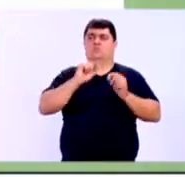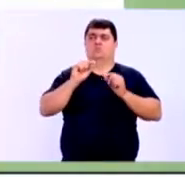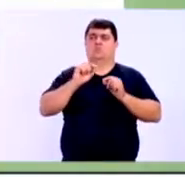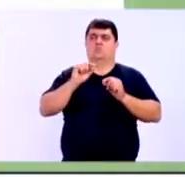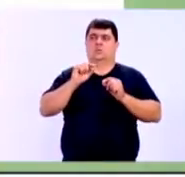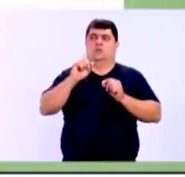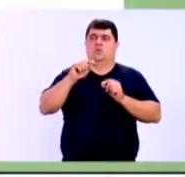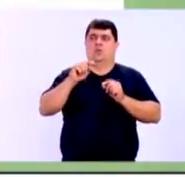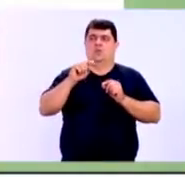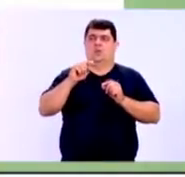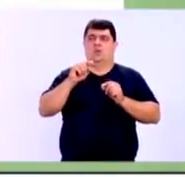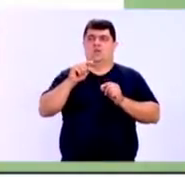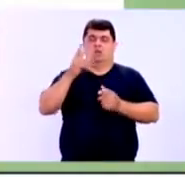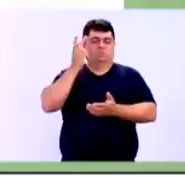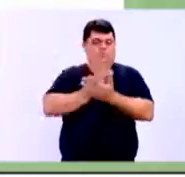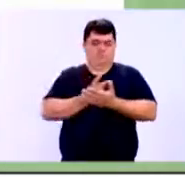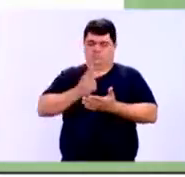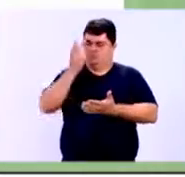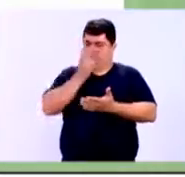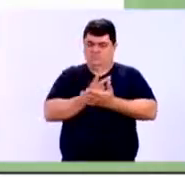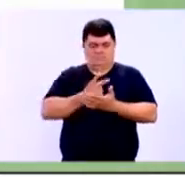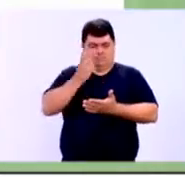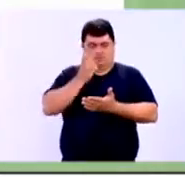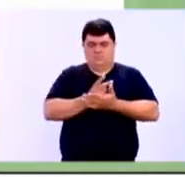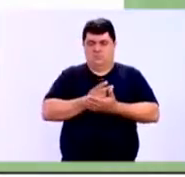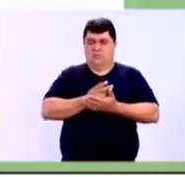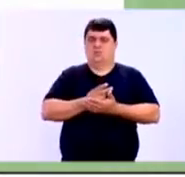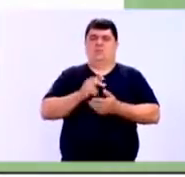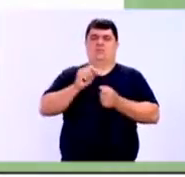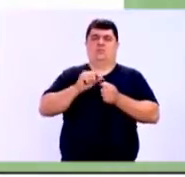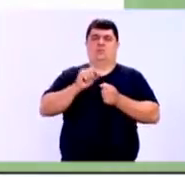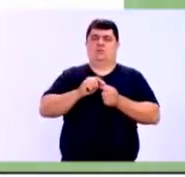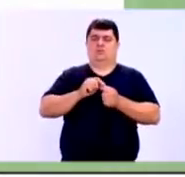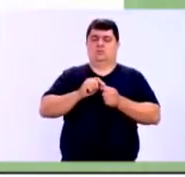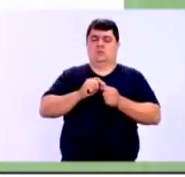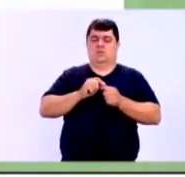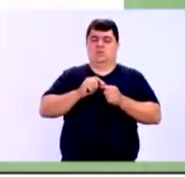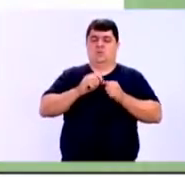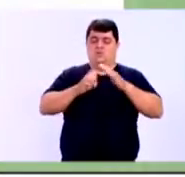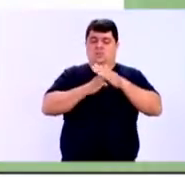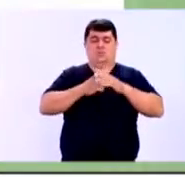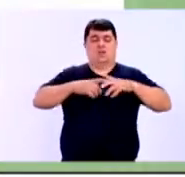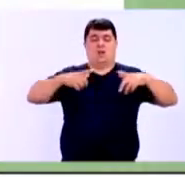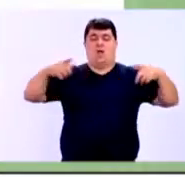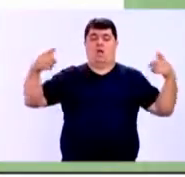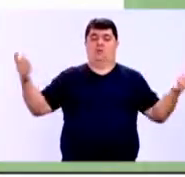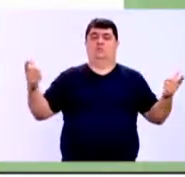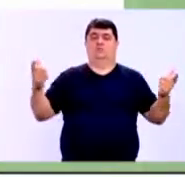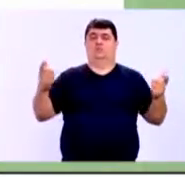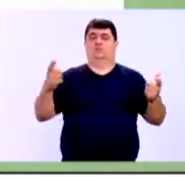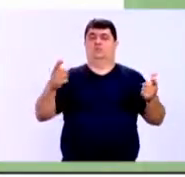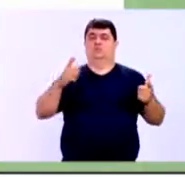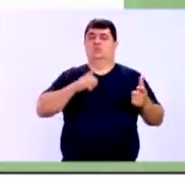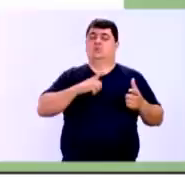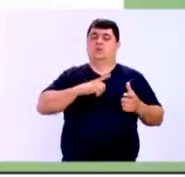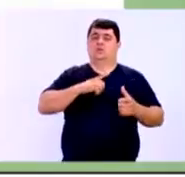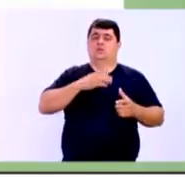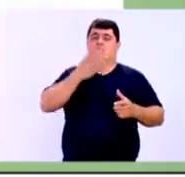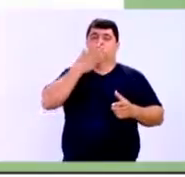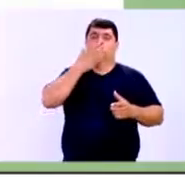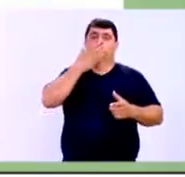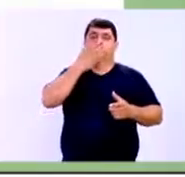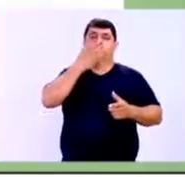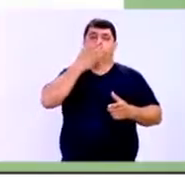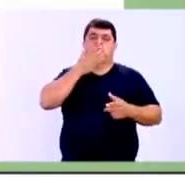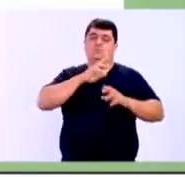Ele é realizado de forma contínua, realizado geralmente nas grandes empresas, mas cada vez se tornando